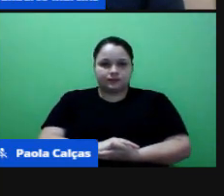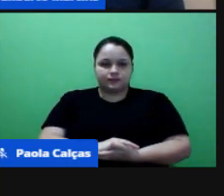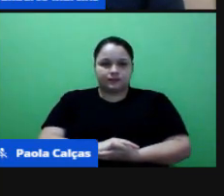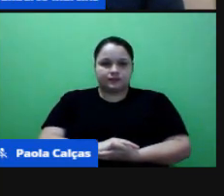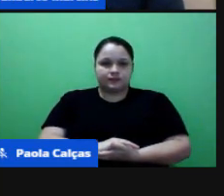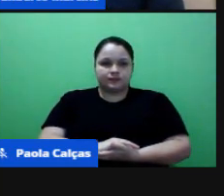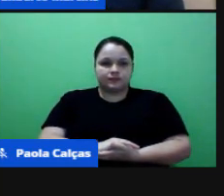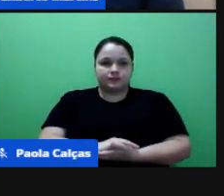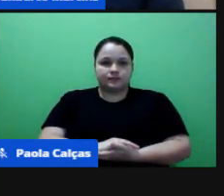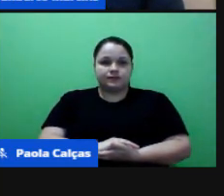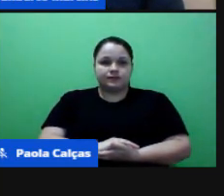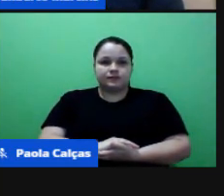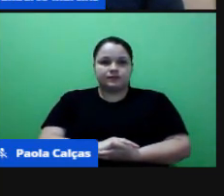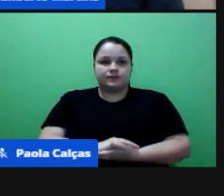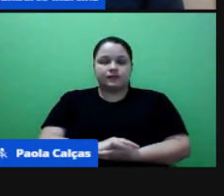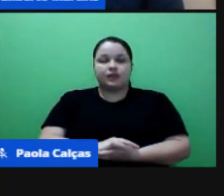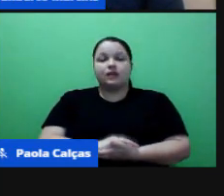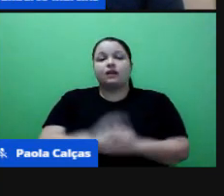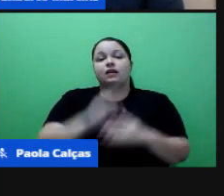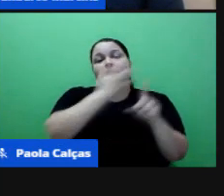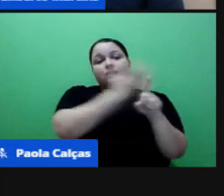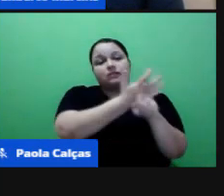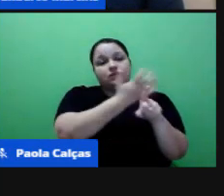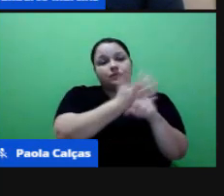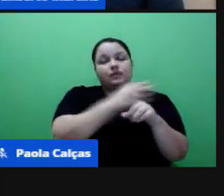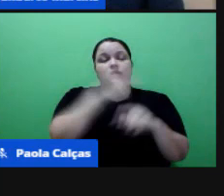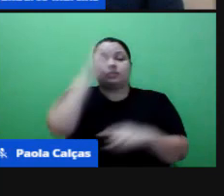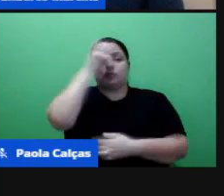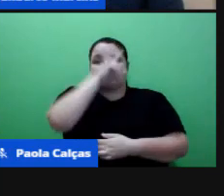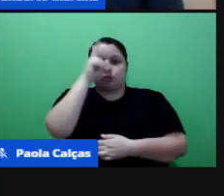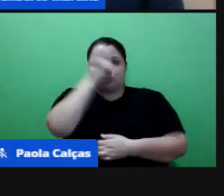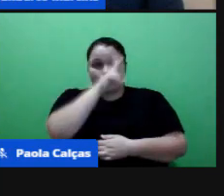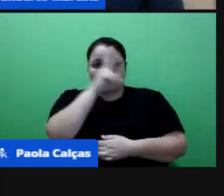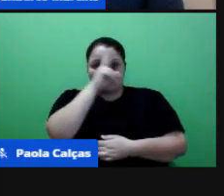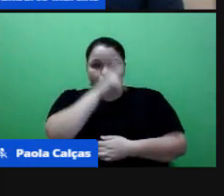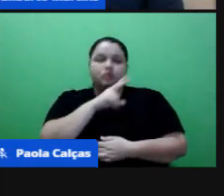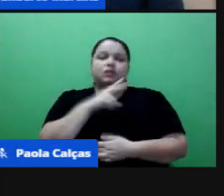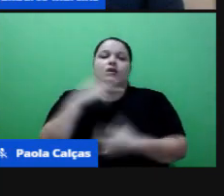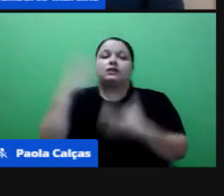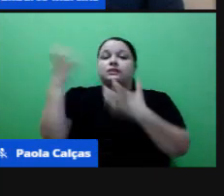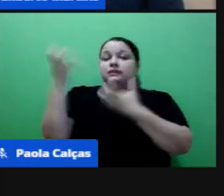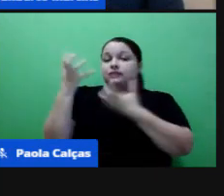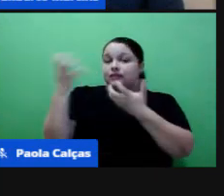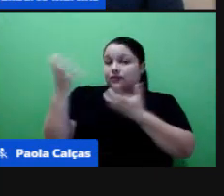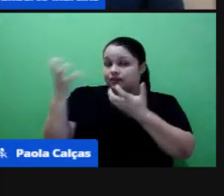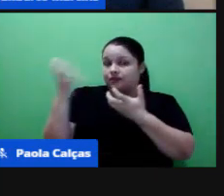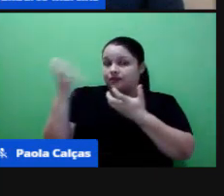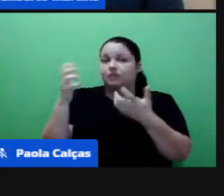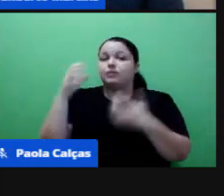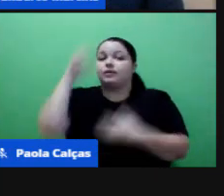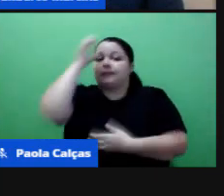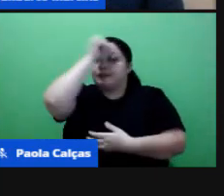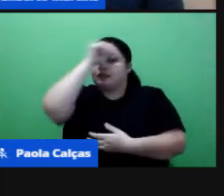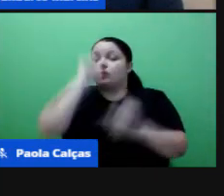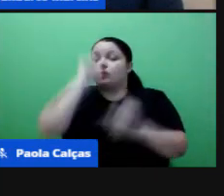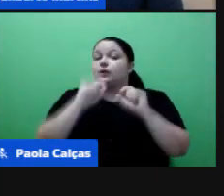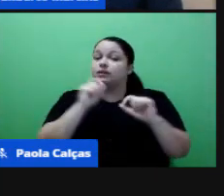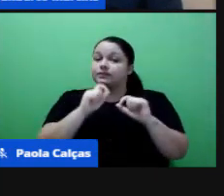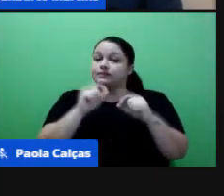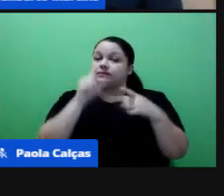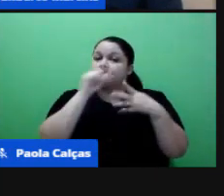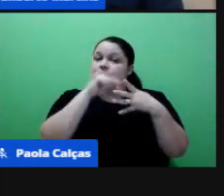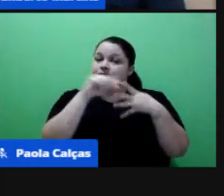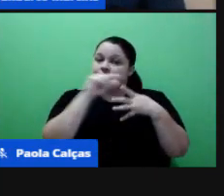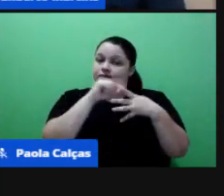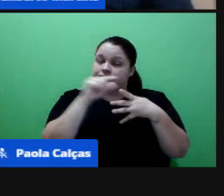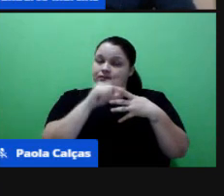No componente de história, as expectativas de aprendizagem se referem em identificar